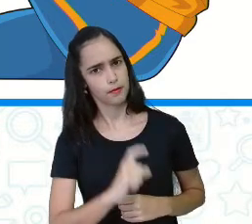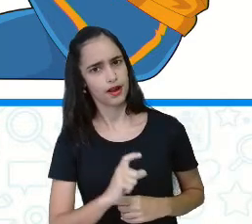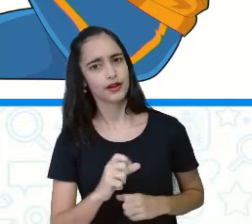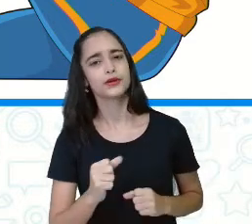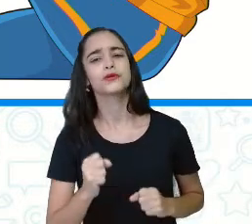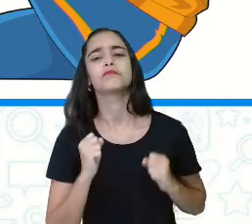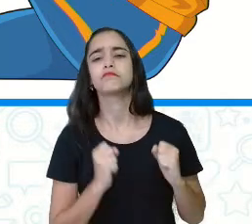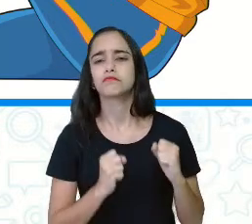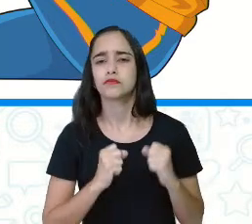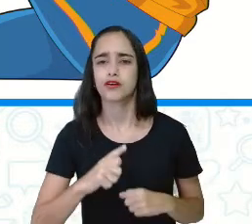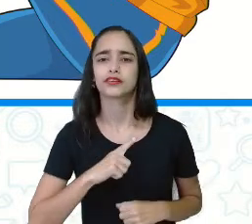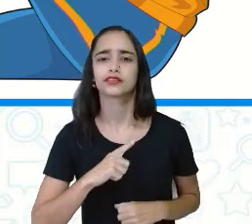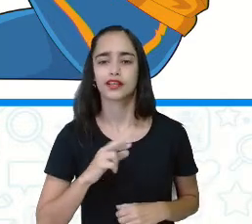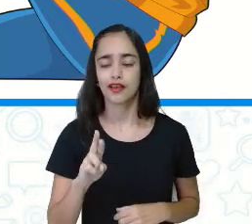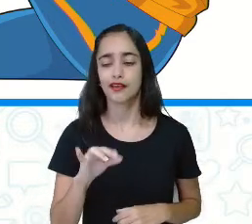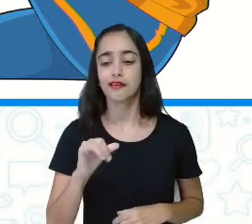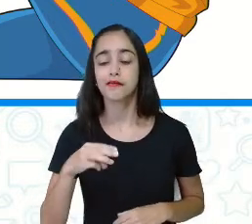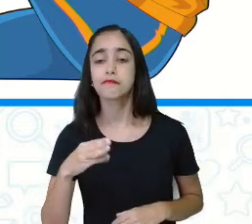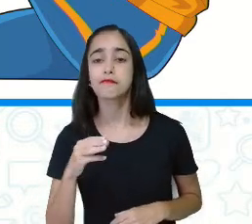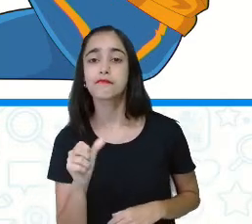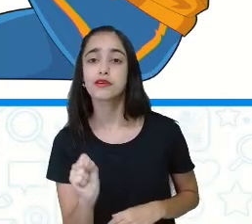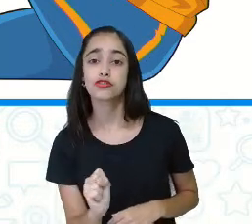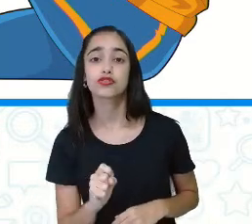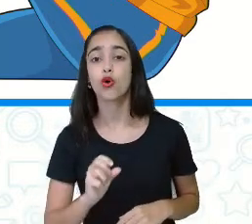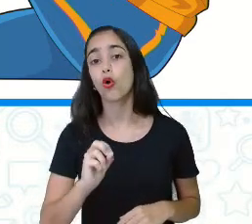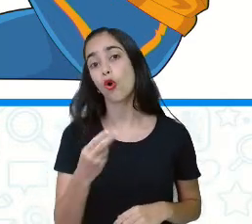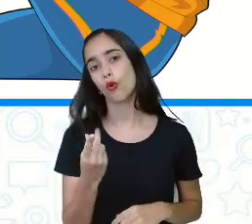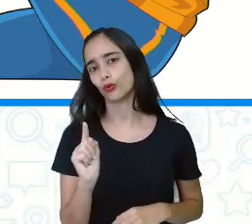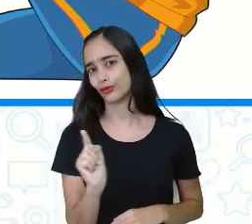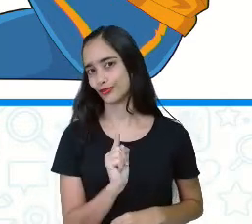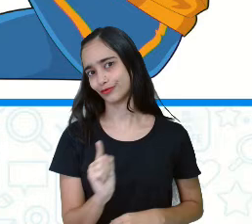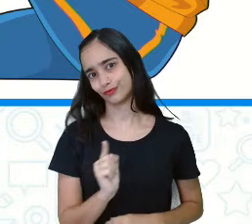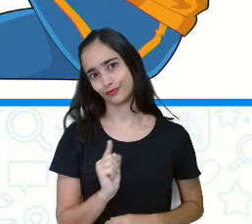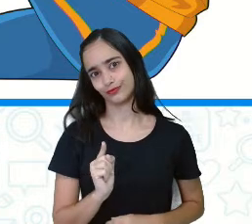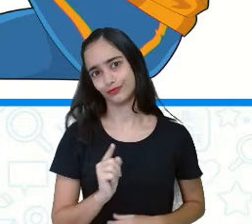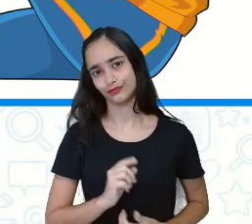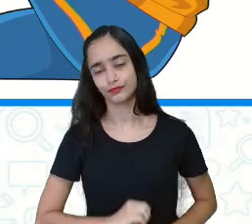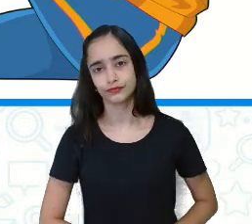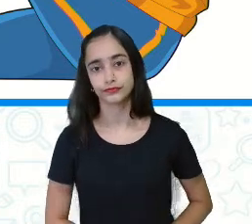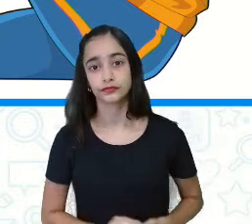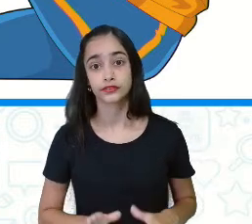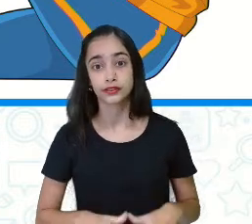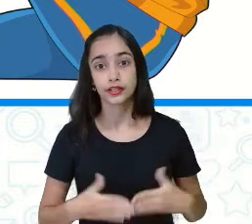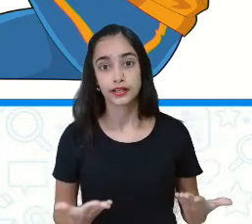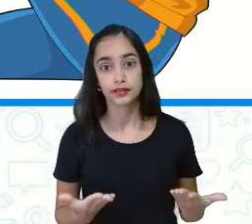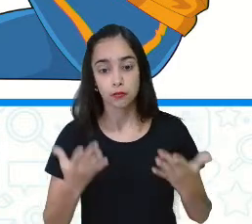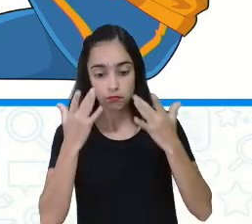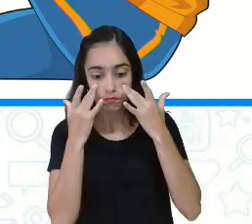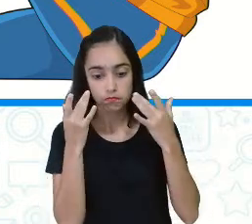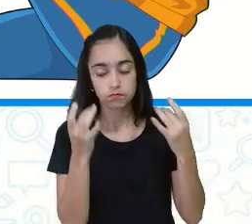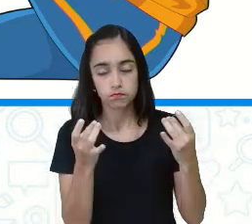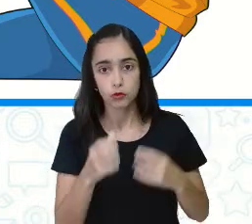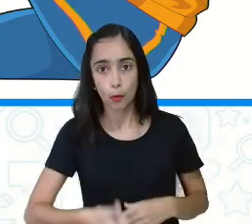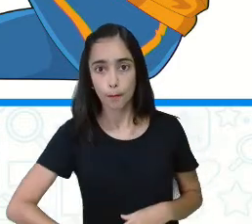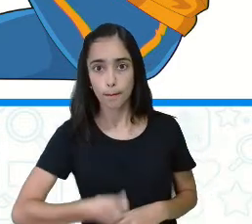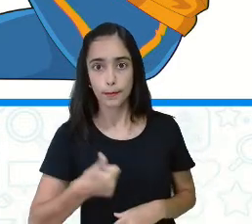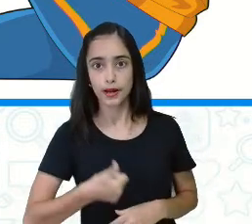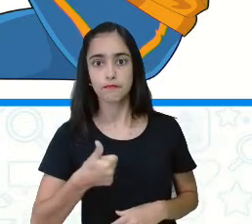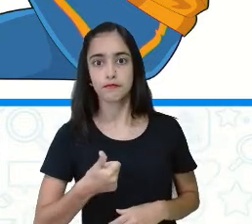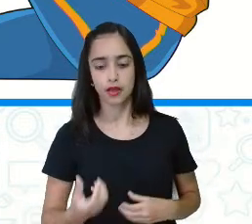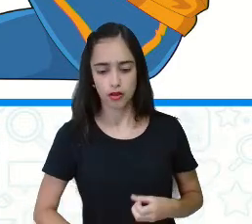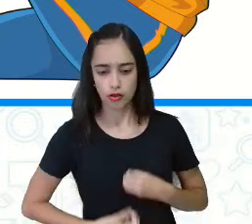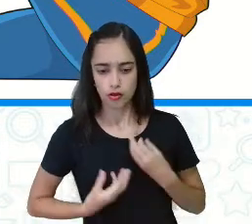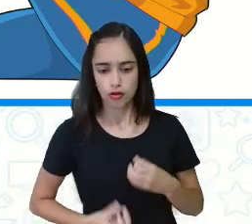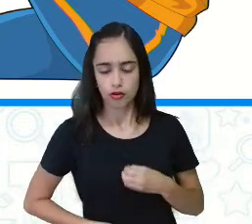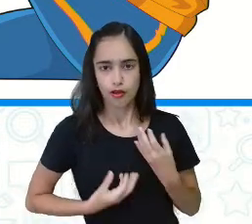conter rimas ou não, tá? Então, observaram que no primeiro poema,